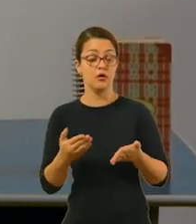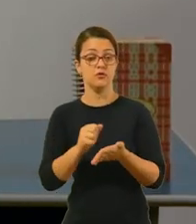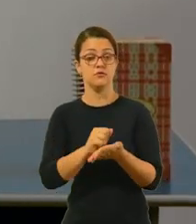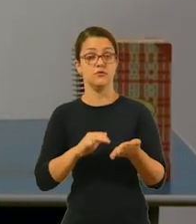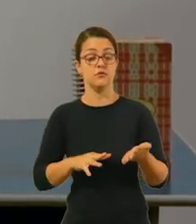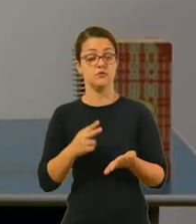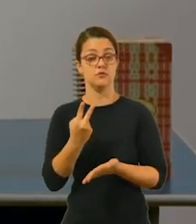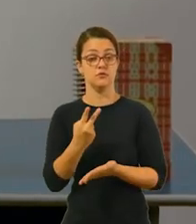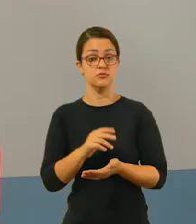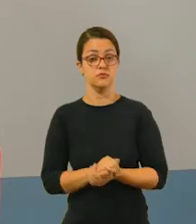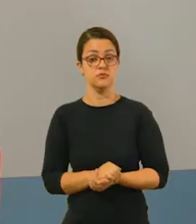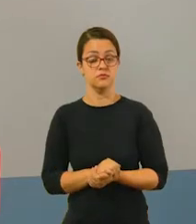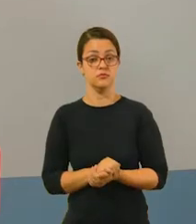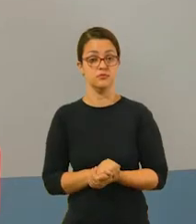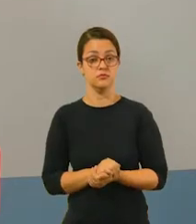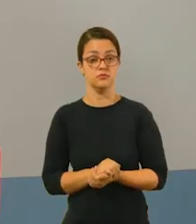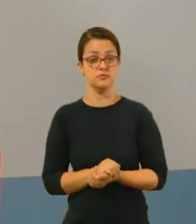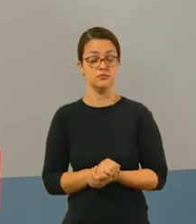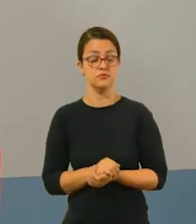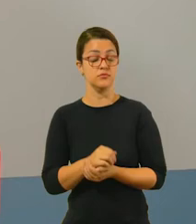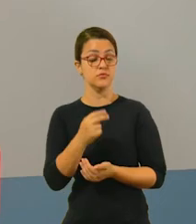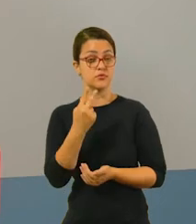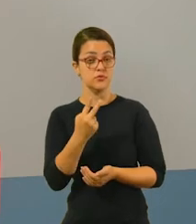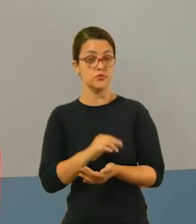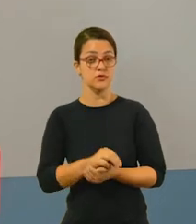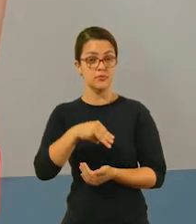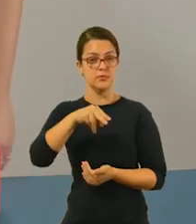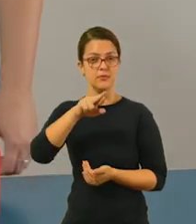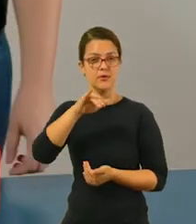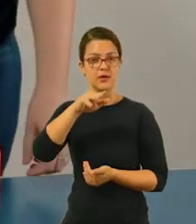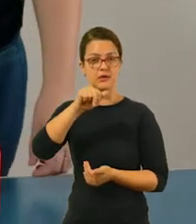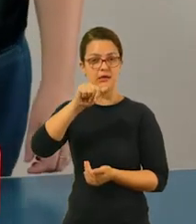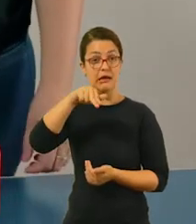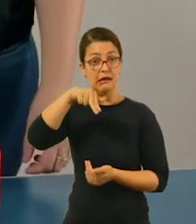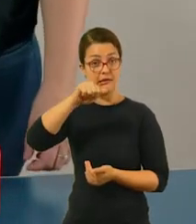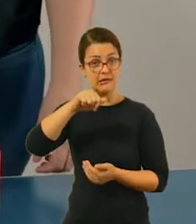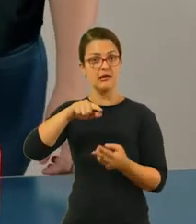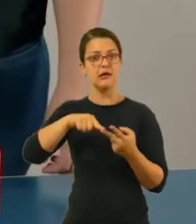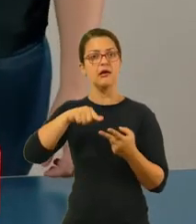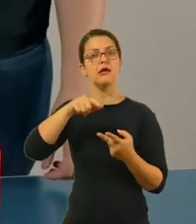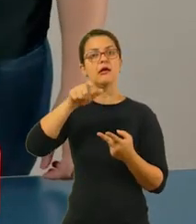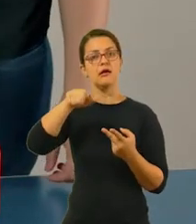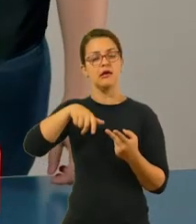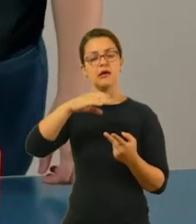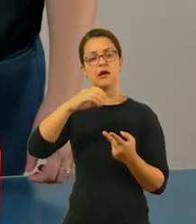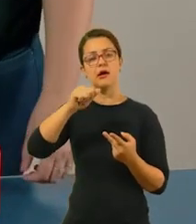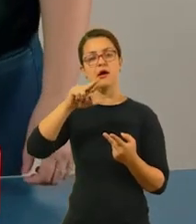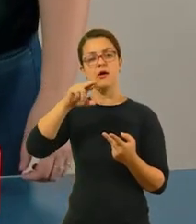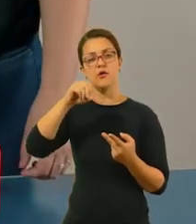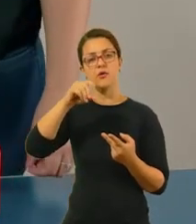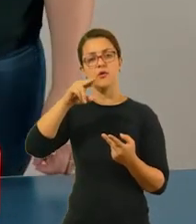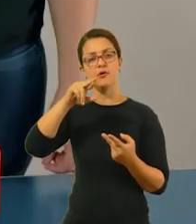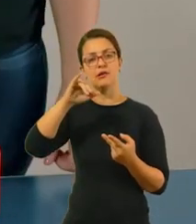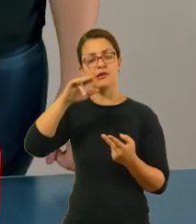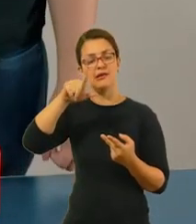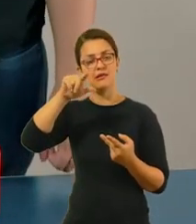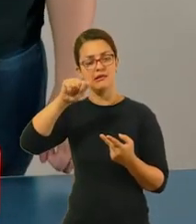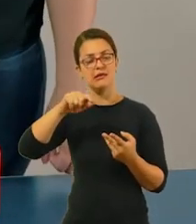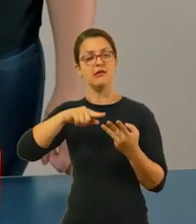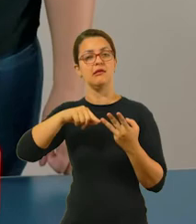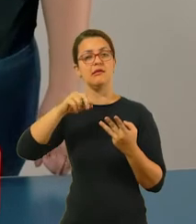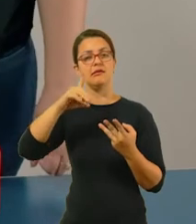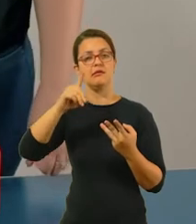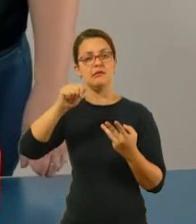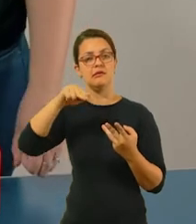Agora, na atividade 2, exercício número 2. Mariana, Carolina e Daniel estavam guardando os